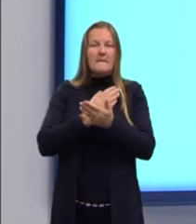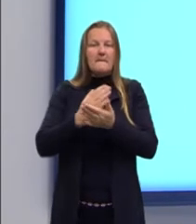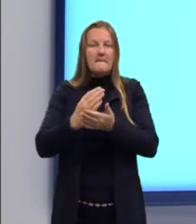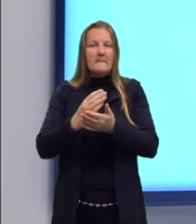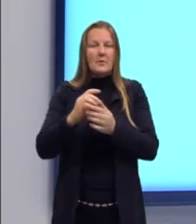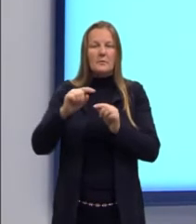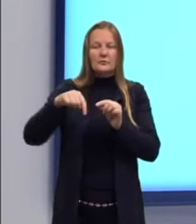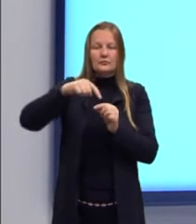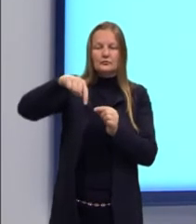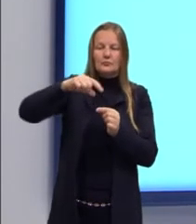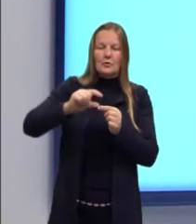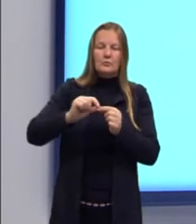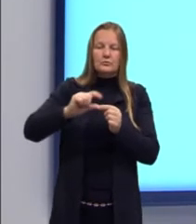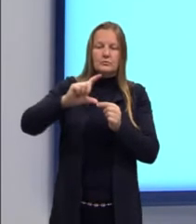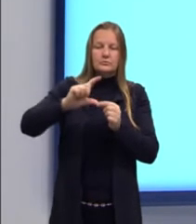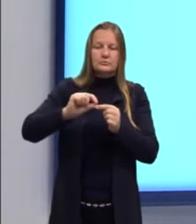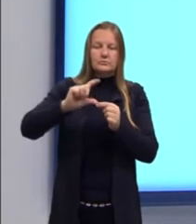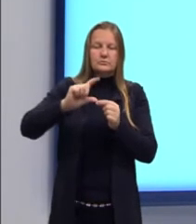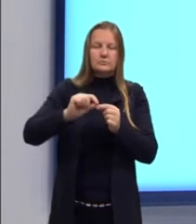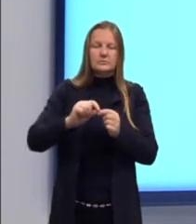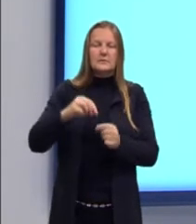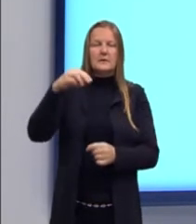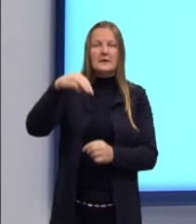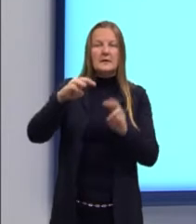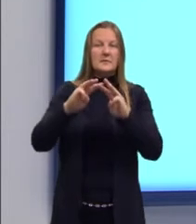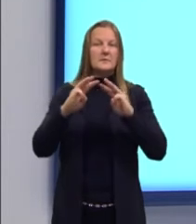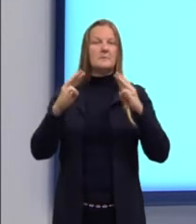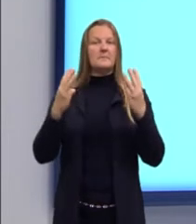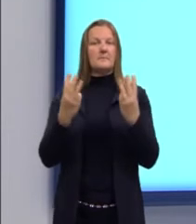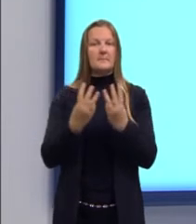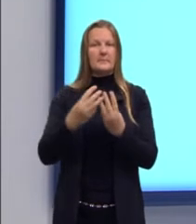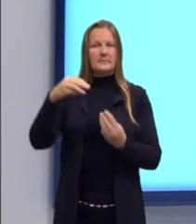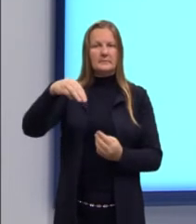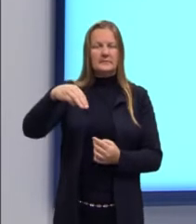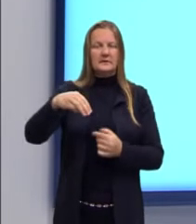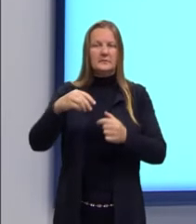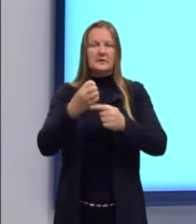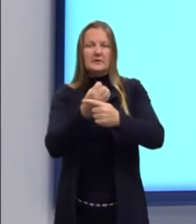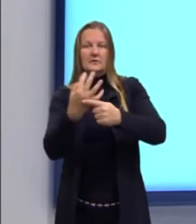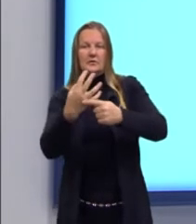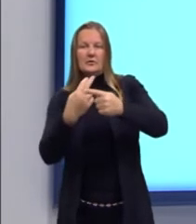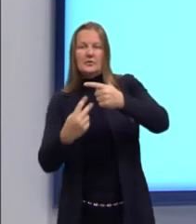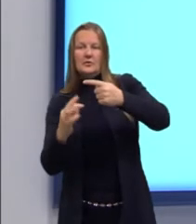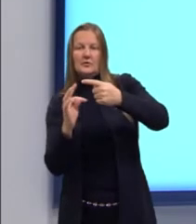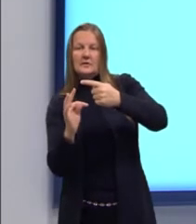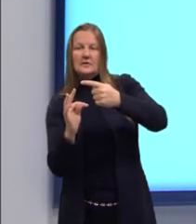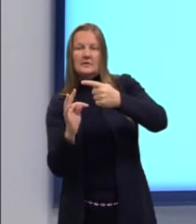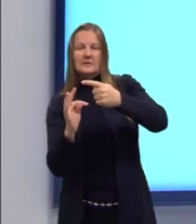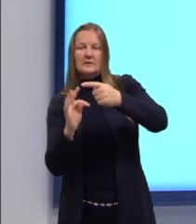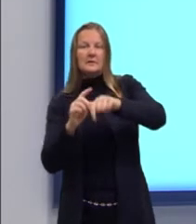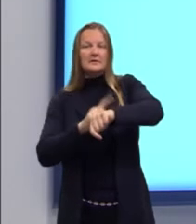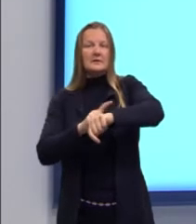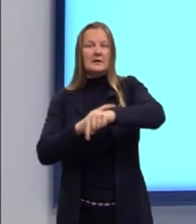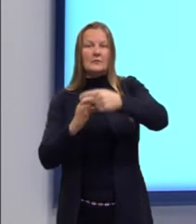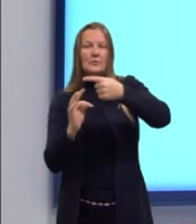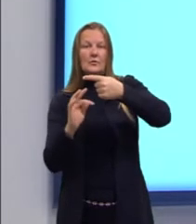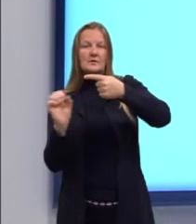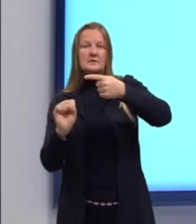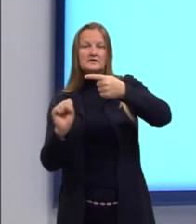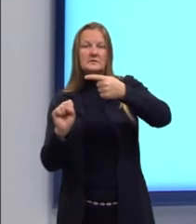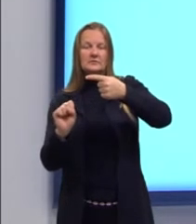em centímetros da massa M em função do tempo T sendo tempo em segundos